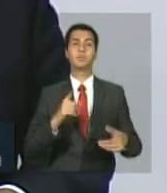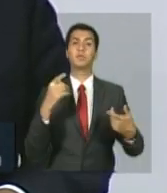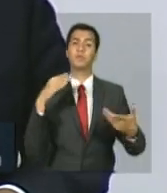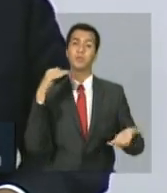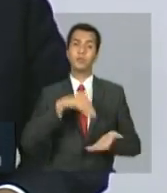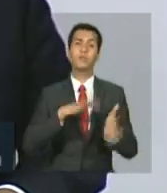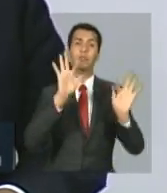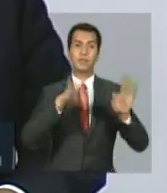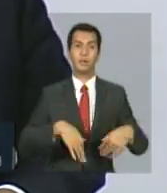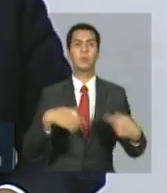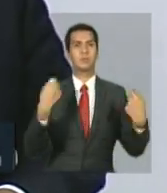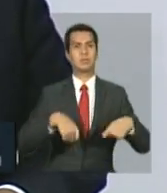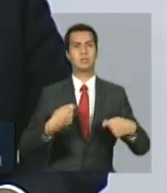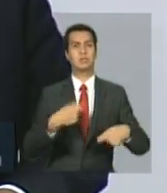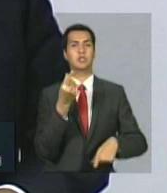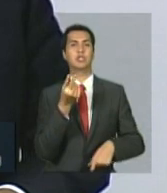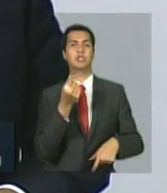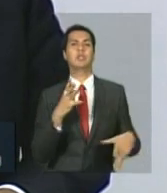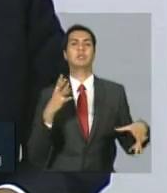contas. Não nos restou